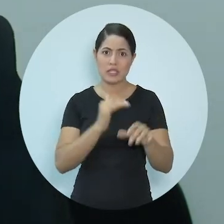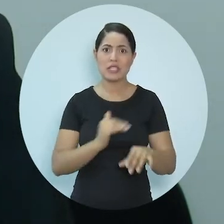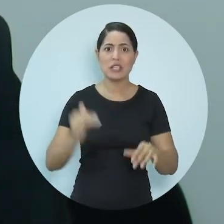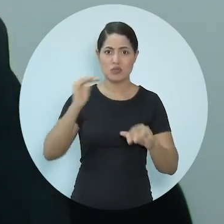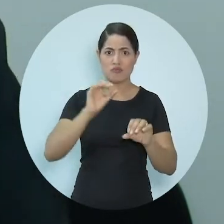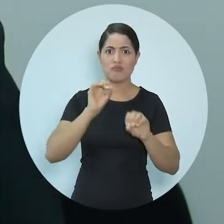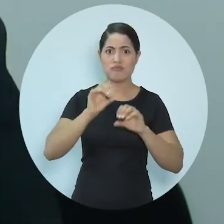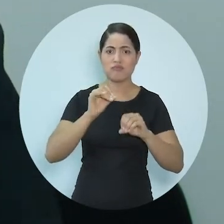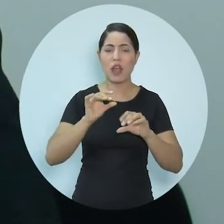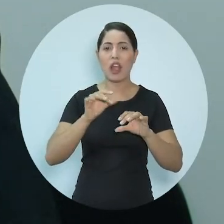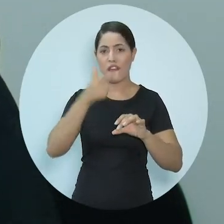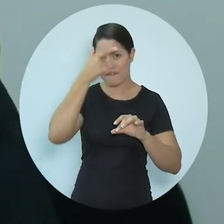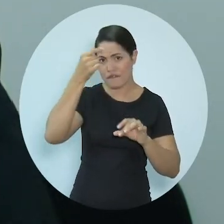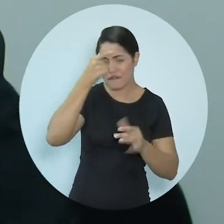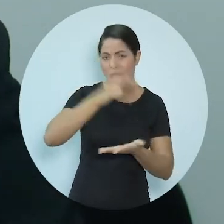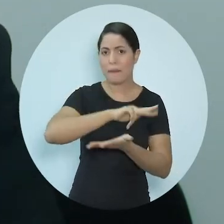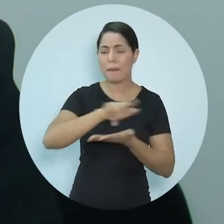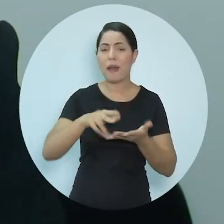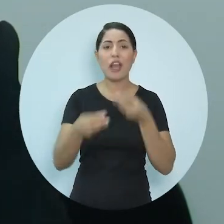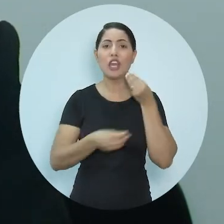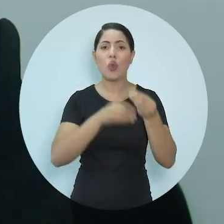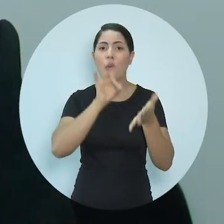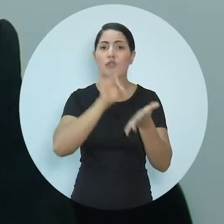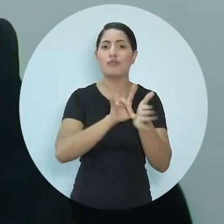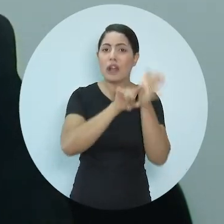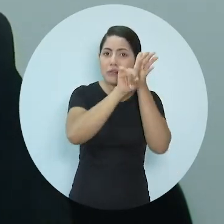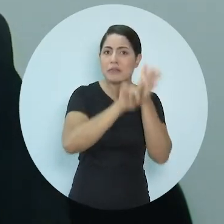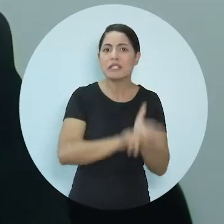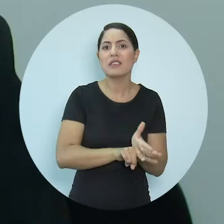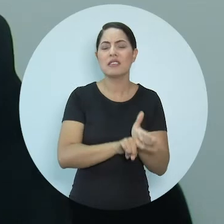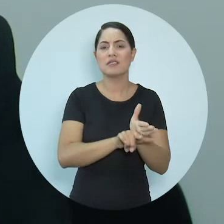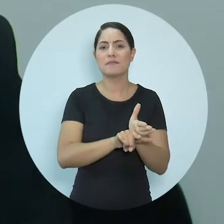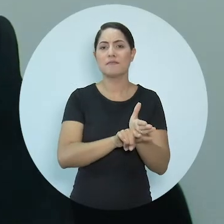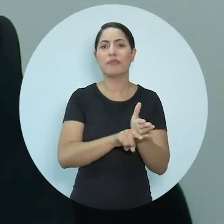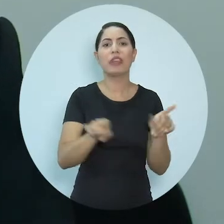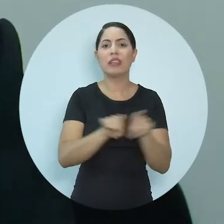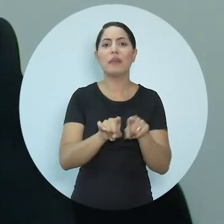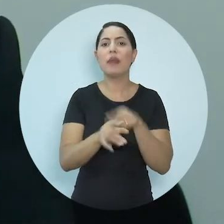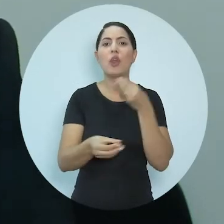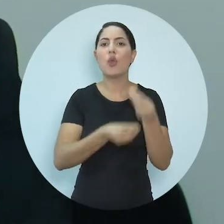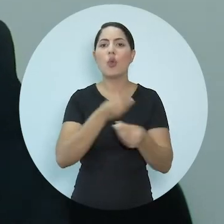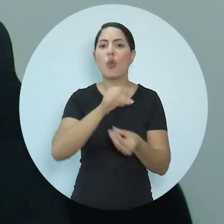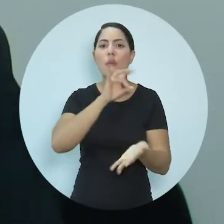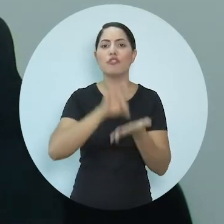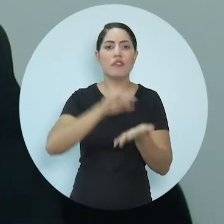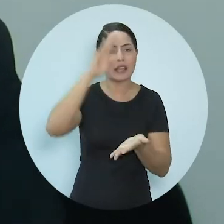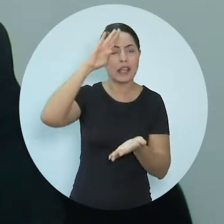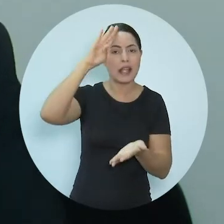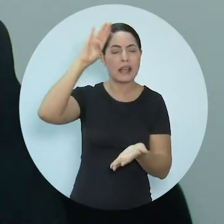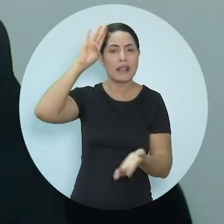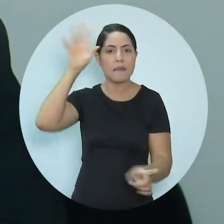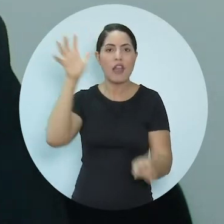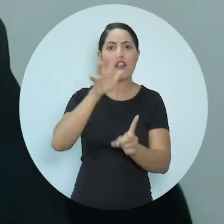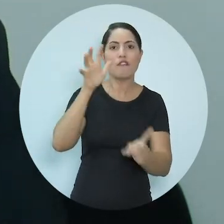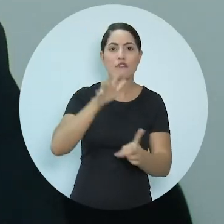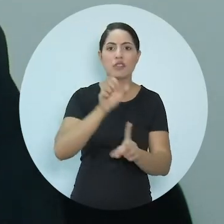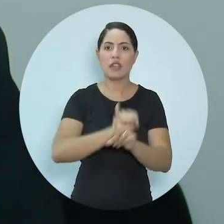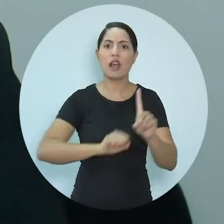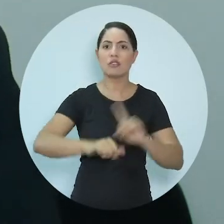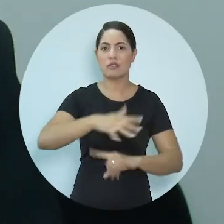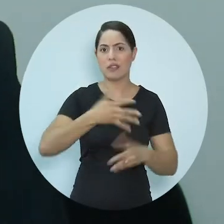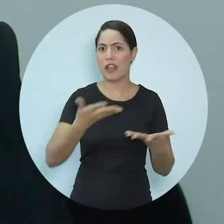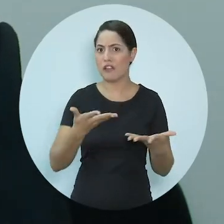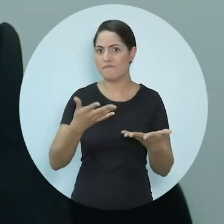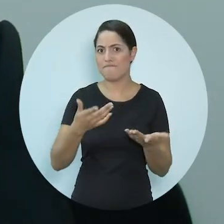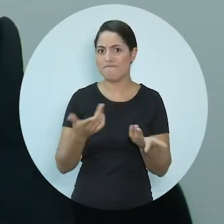superior, e muito a que tipo de pesquisa fazer e como as nossas ações de extensão vão realmente afetar a sociedade